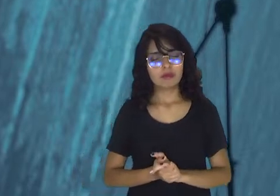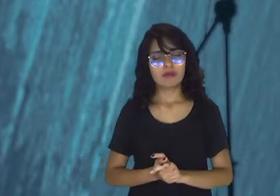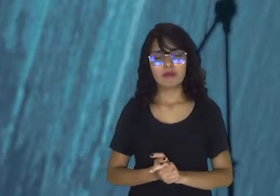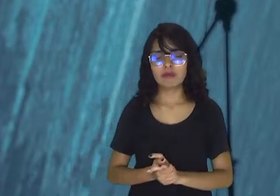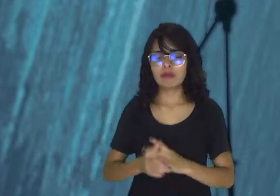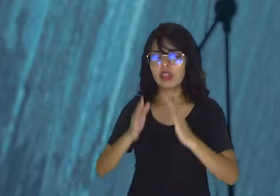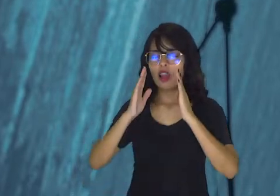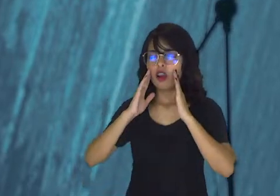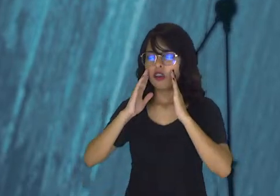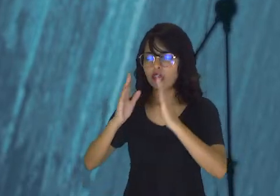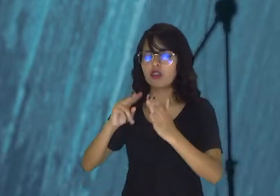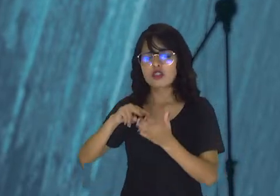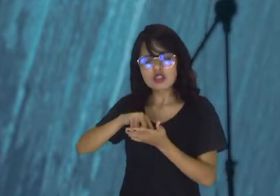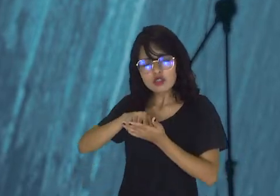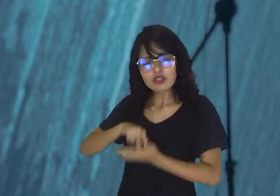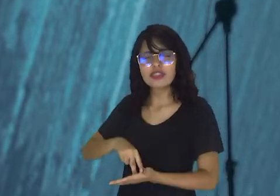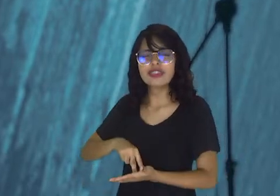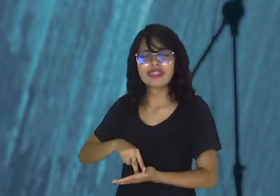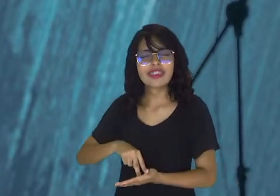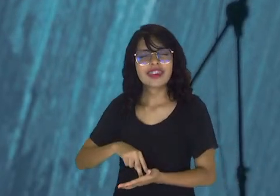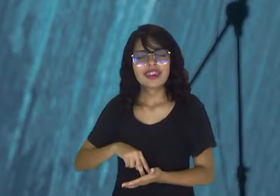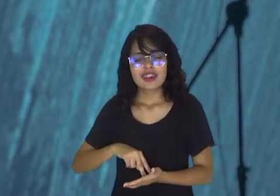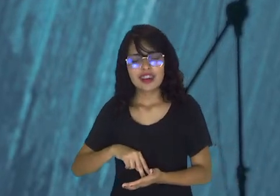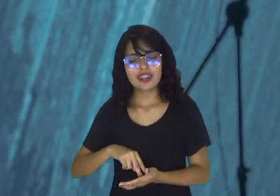Focados firmemente.